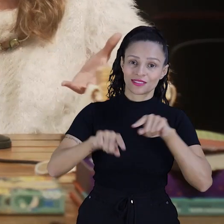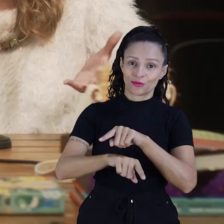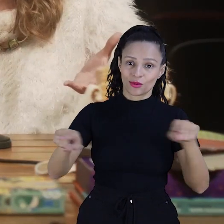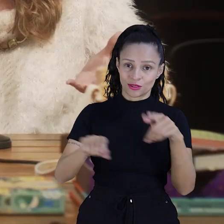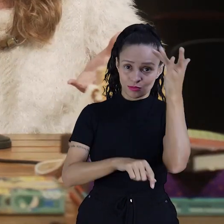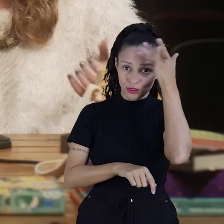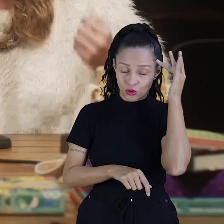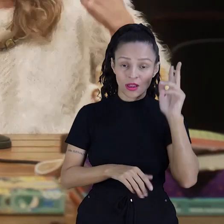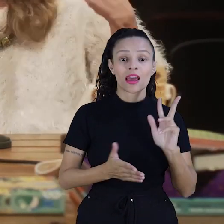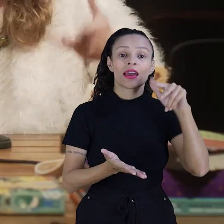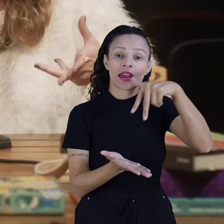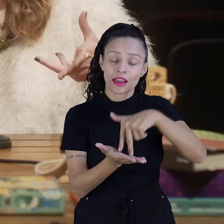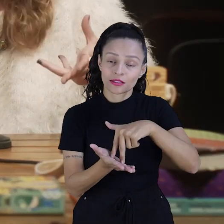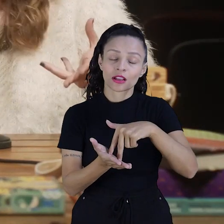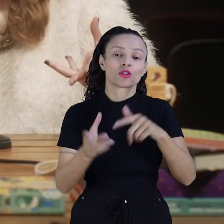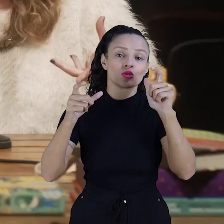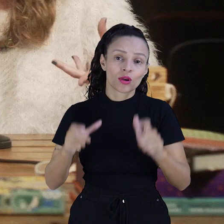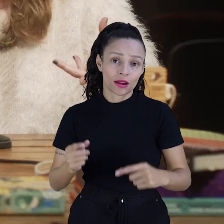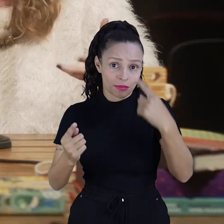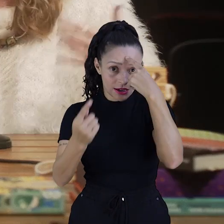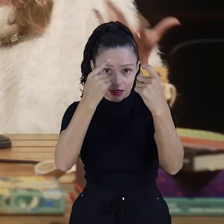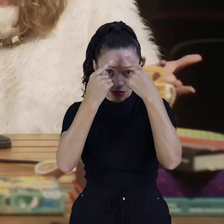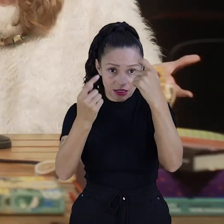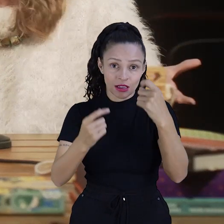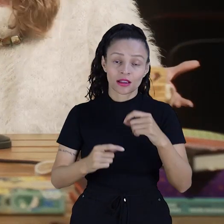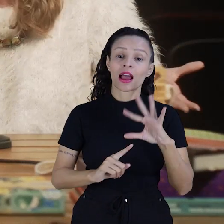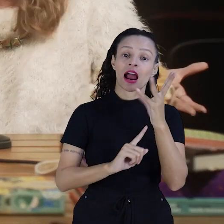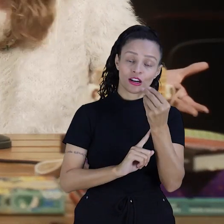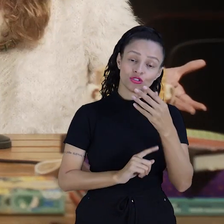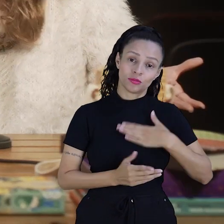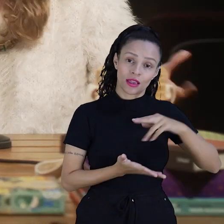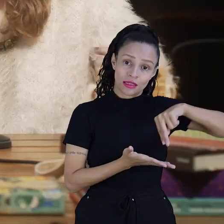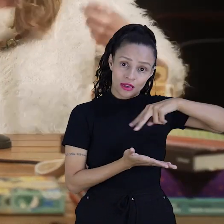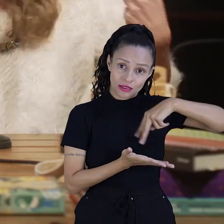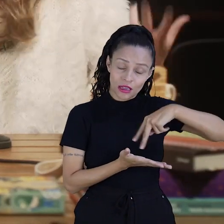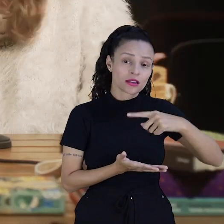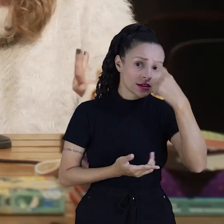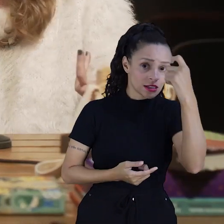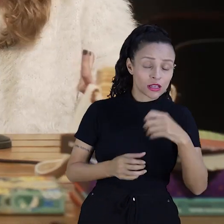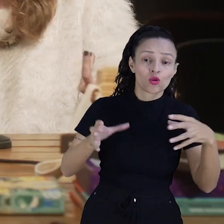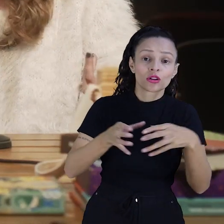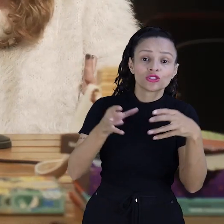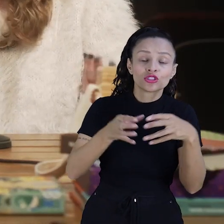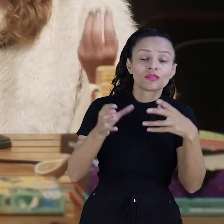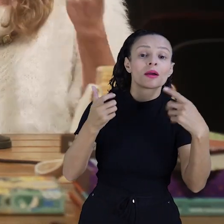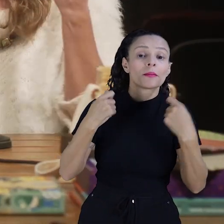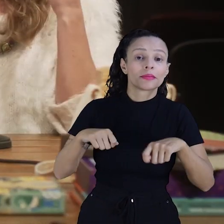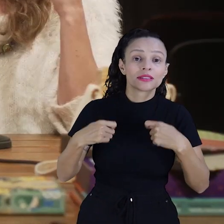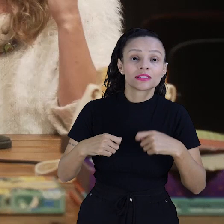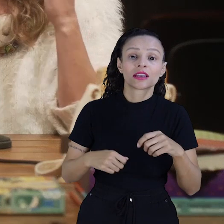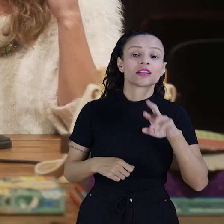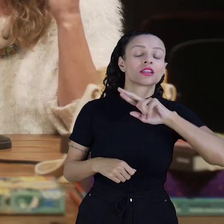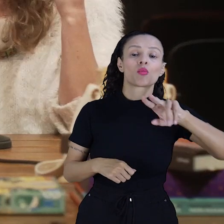pessoas primeiro. A gente entra num estúdio para fazer uma criação. A minha área de conhecimento é a dança, então a gente entra num estúdio para fazer uma criação coletiva, a